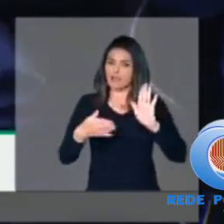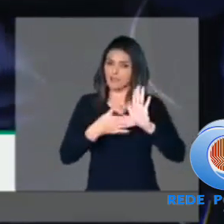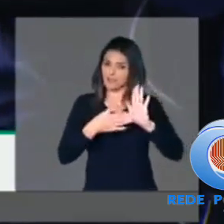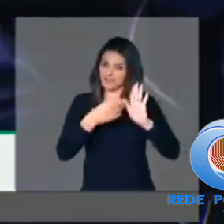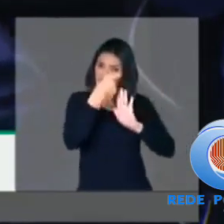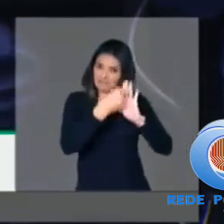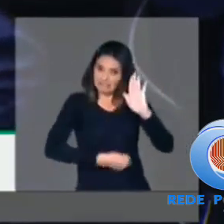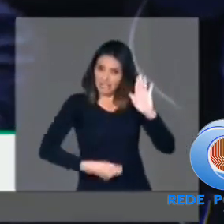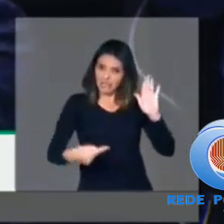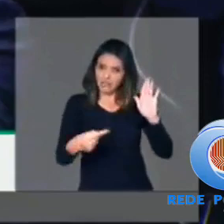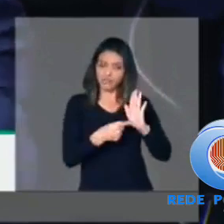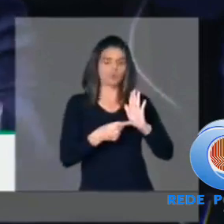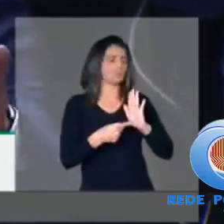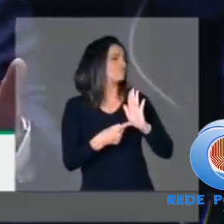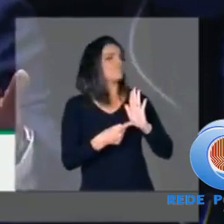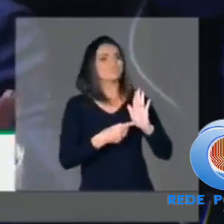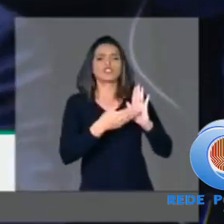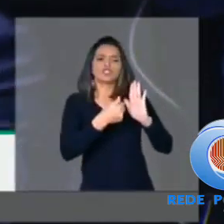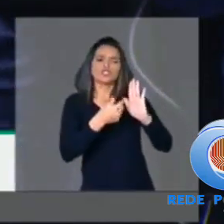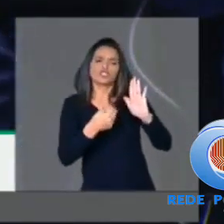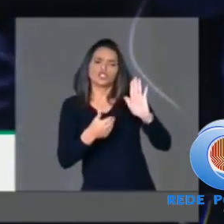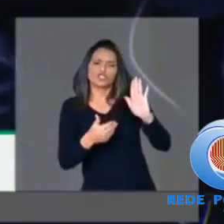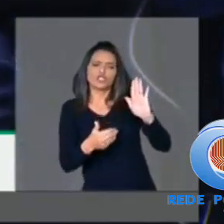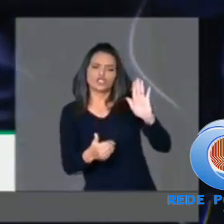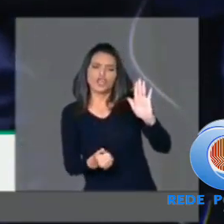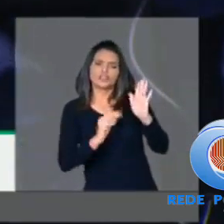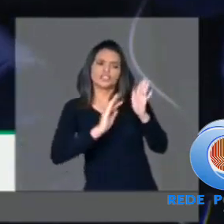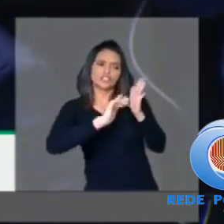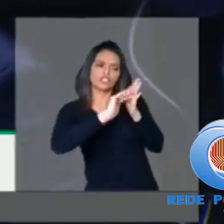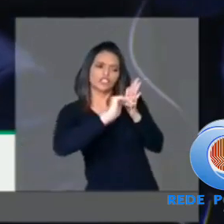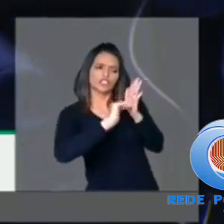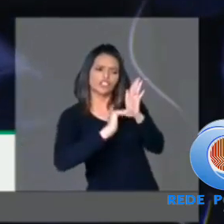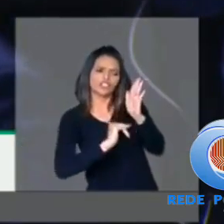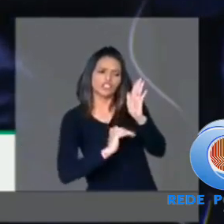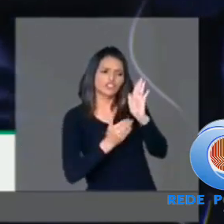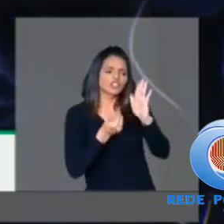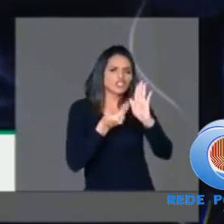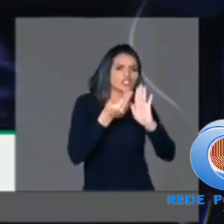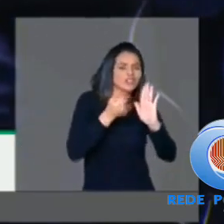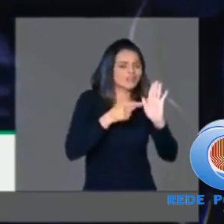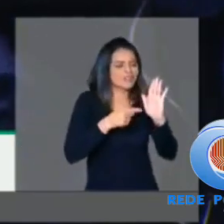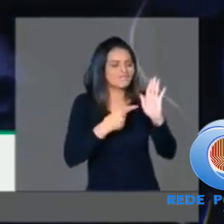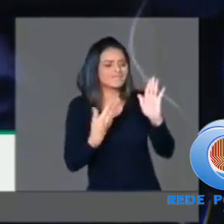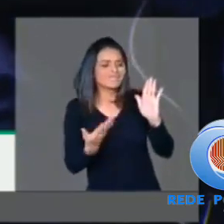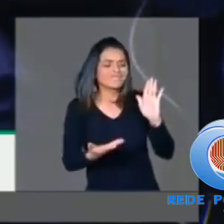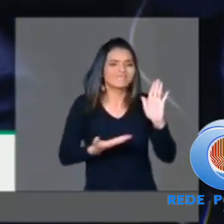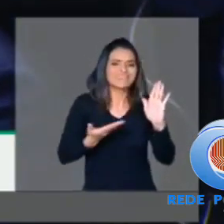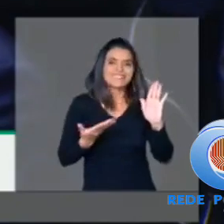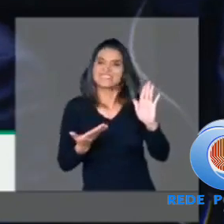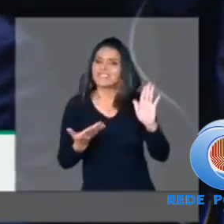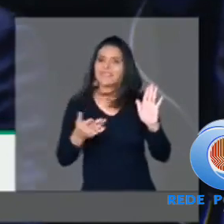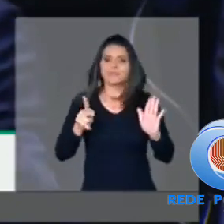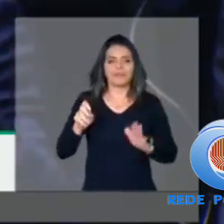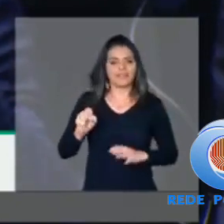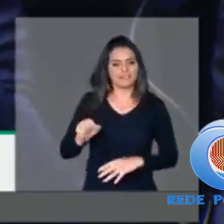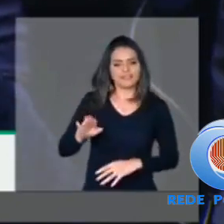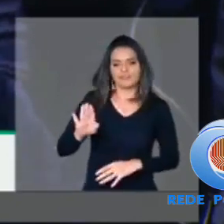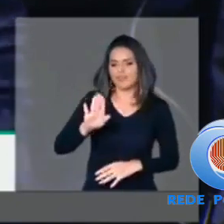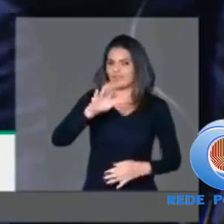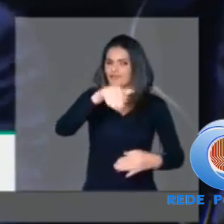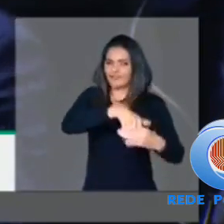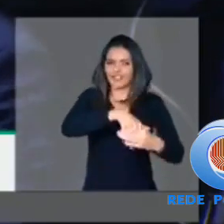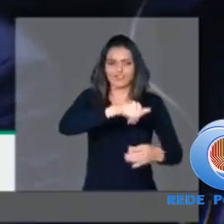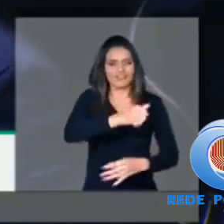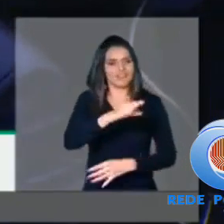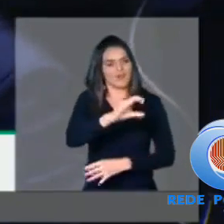adotadas, mesmo com a limpeza que foi feita, era necessária fazer essa limpeza, ainda não merece o apoio do PSB, por isso